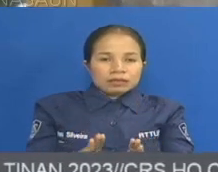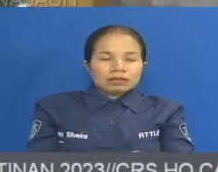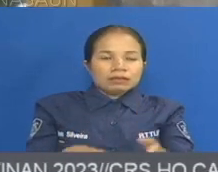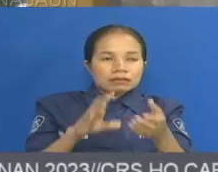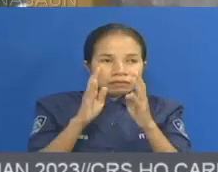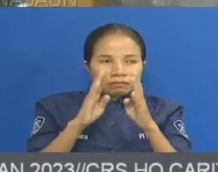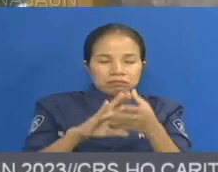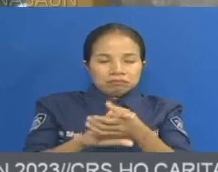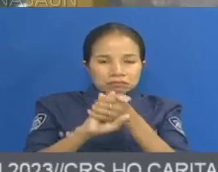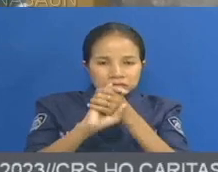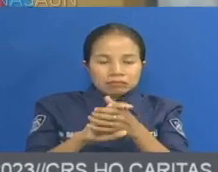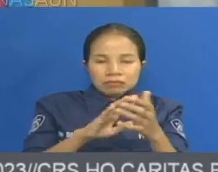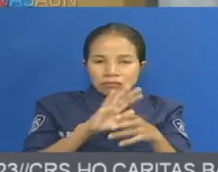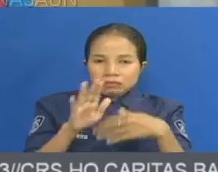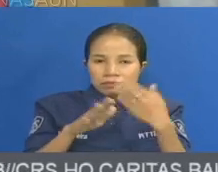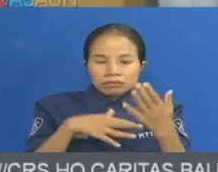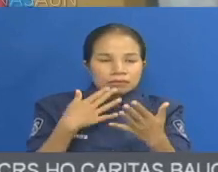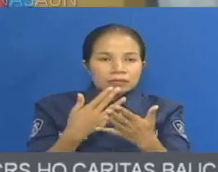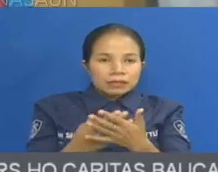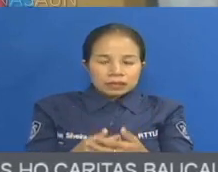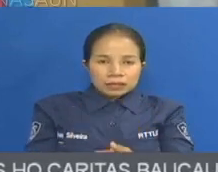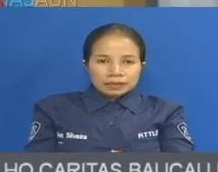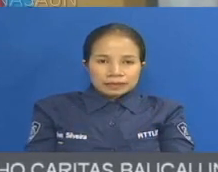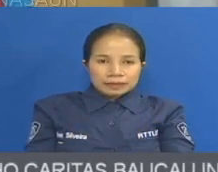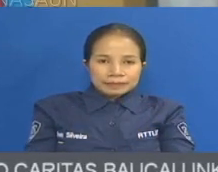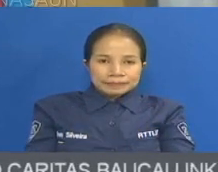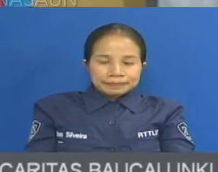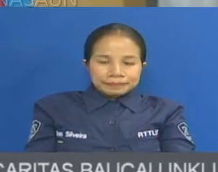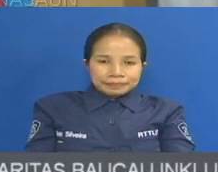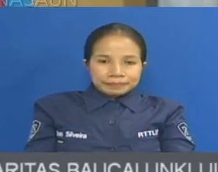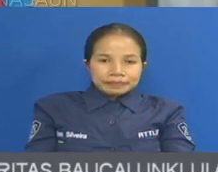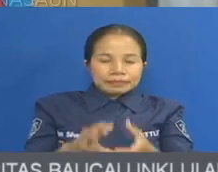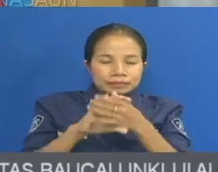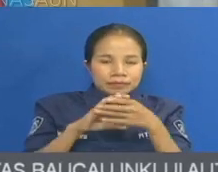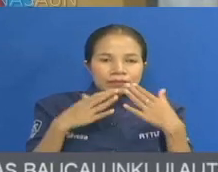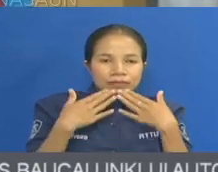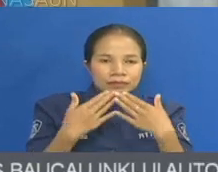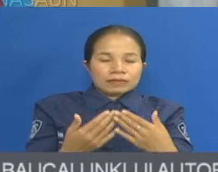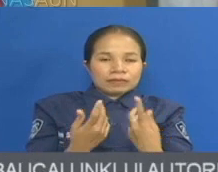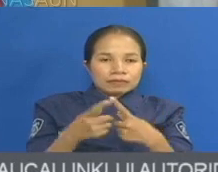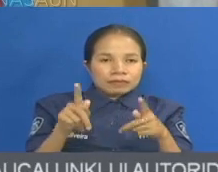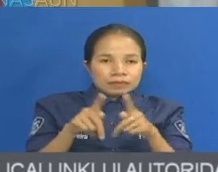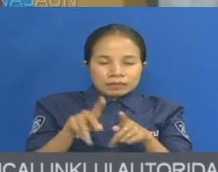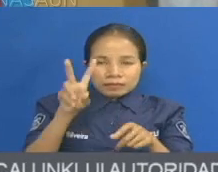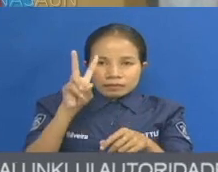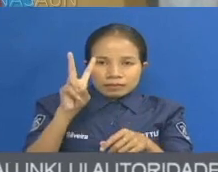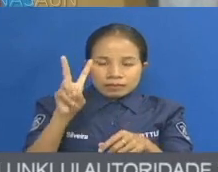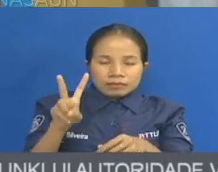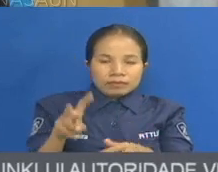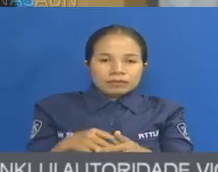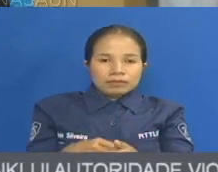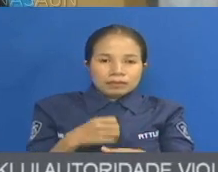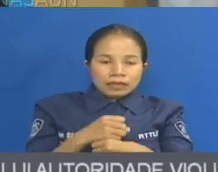outro mesmo, com o sucesso. E a uma cara que para pedir a senhora obrigado da companhia Rua, mesmo a cara projeto